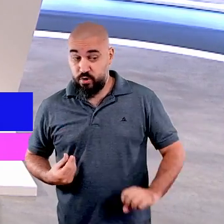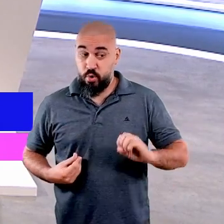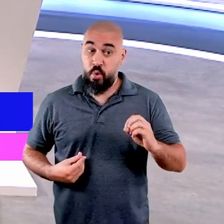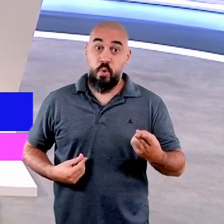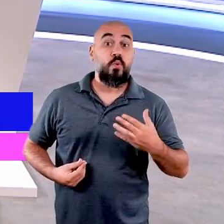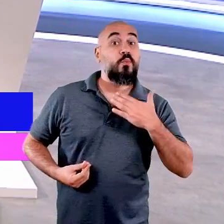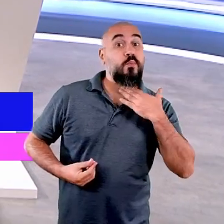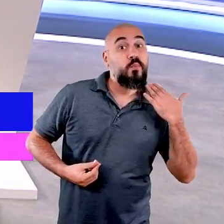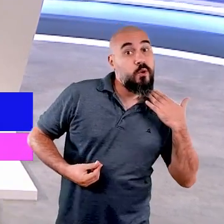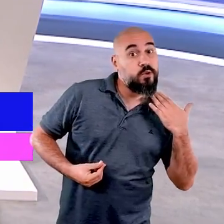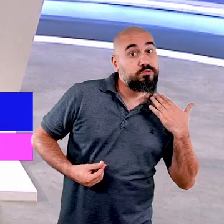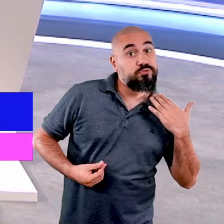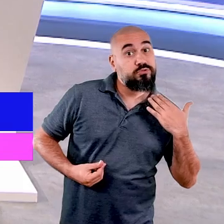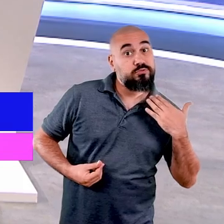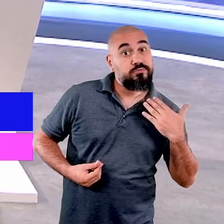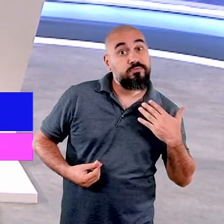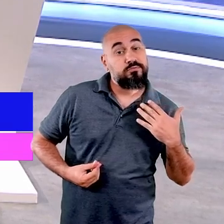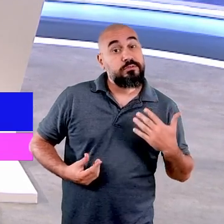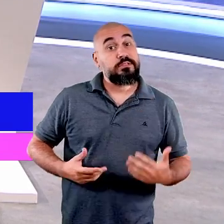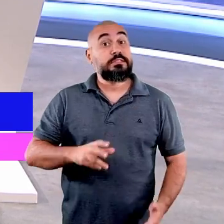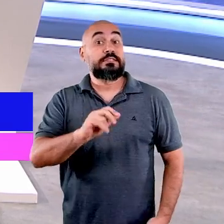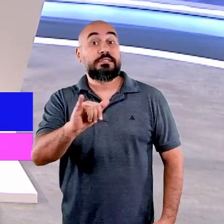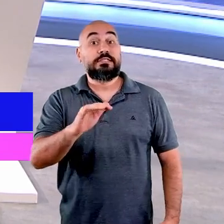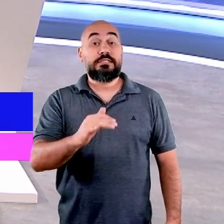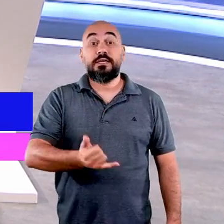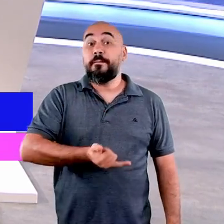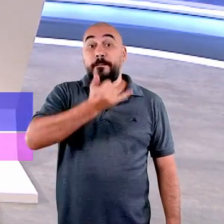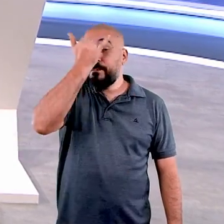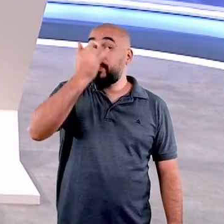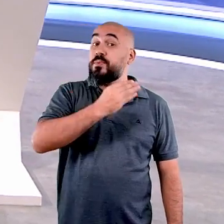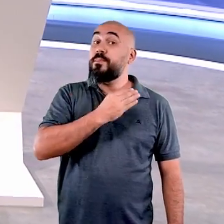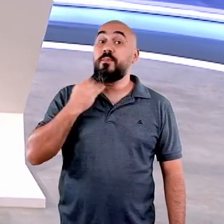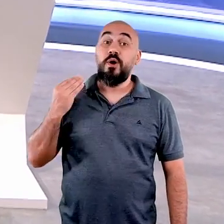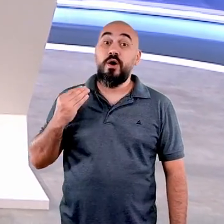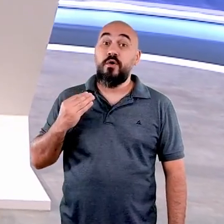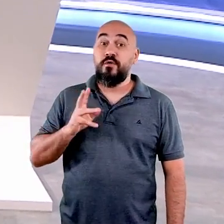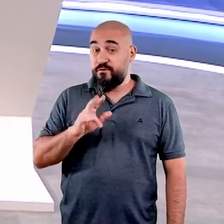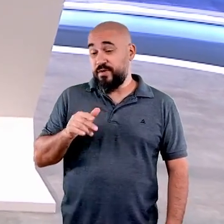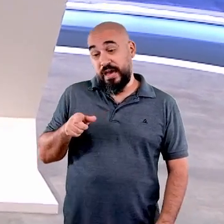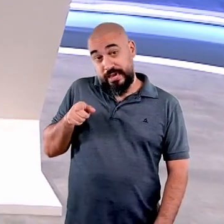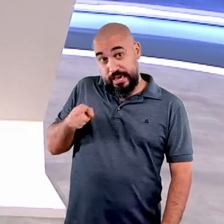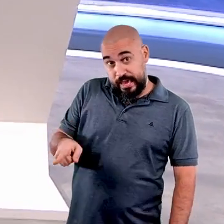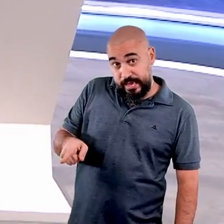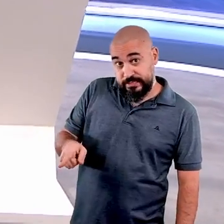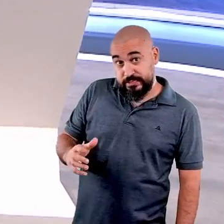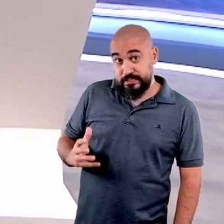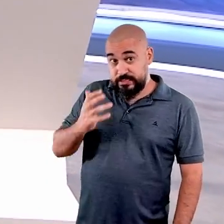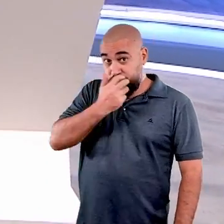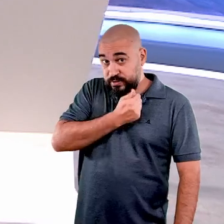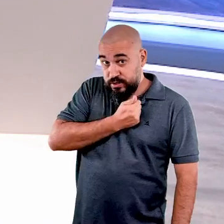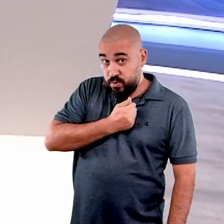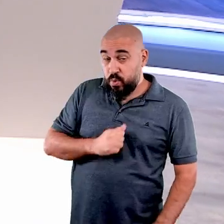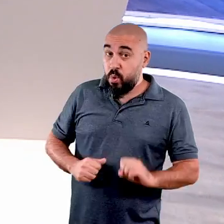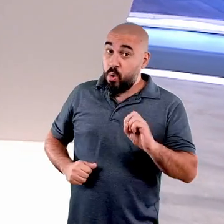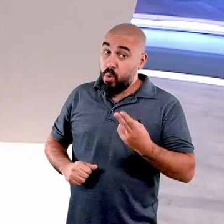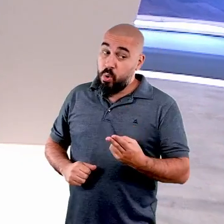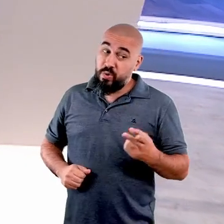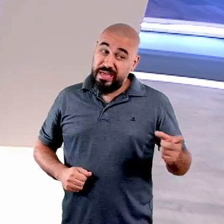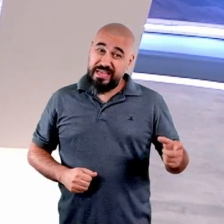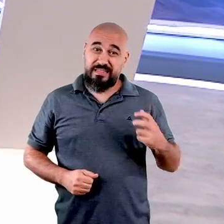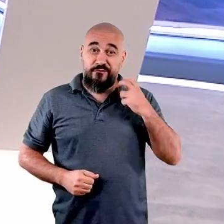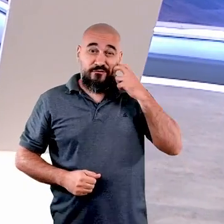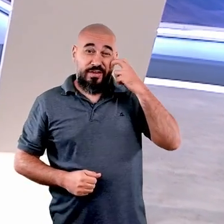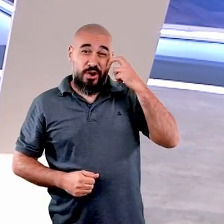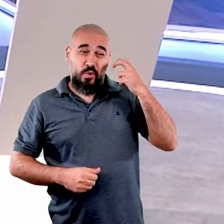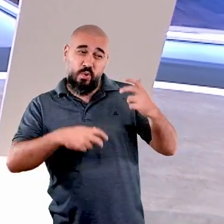alcançar, onde você vai estar? Para a vida eterna ou na vergonha e no